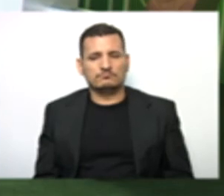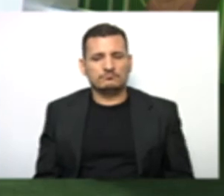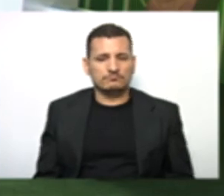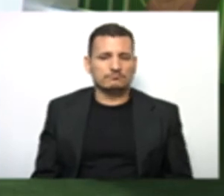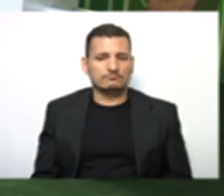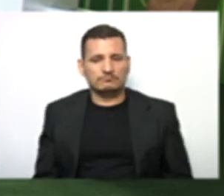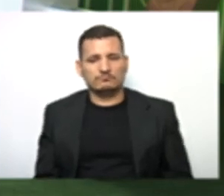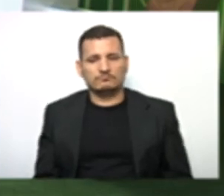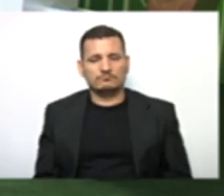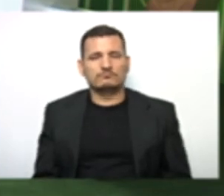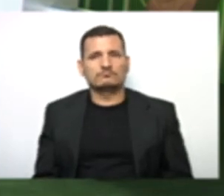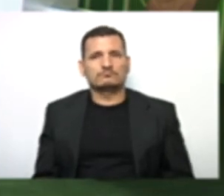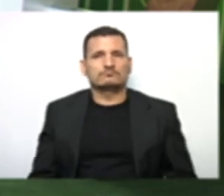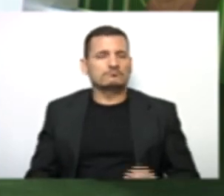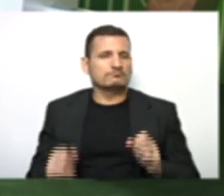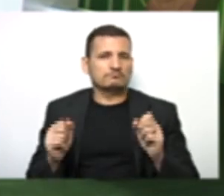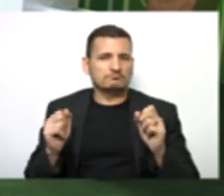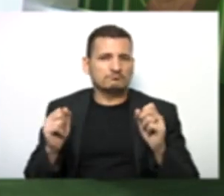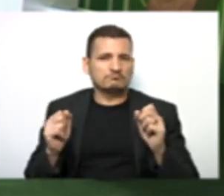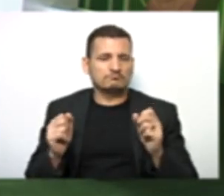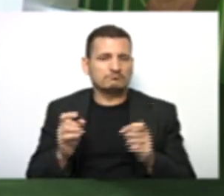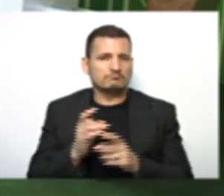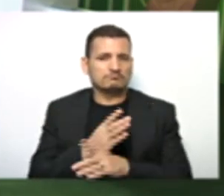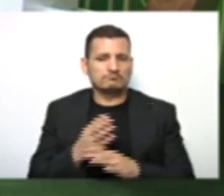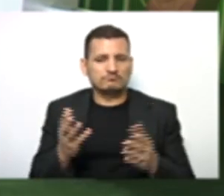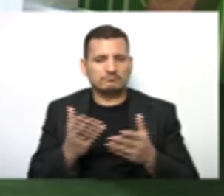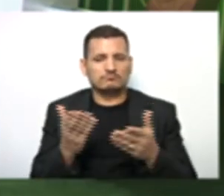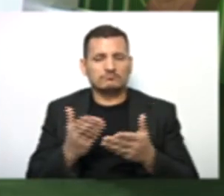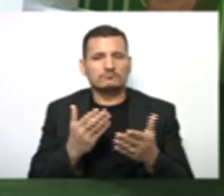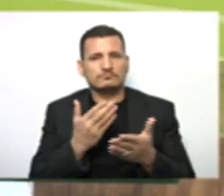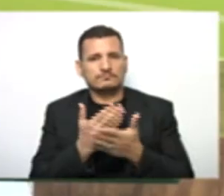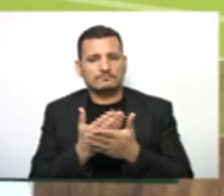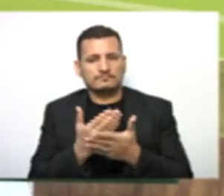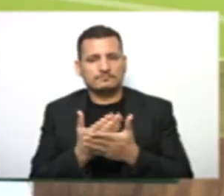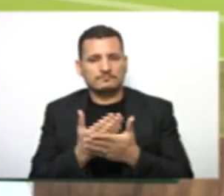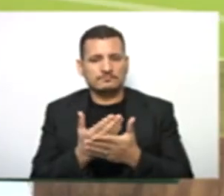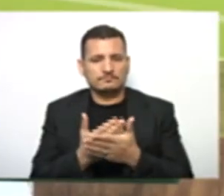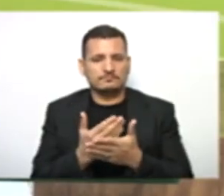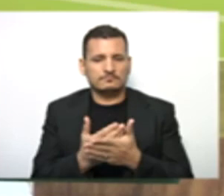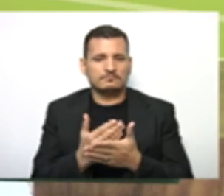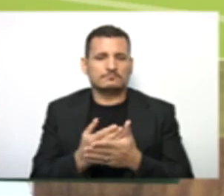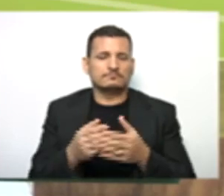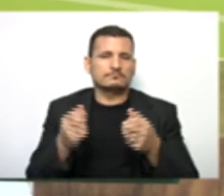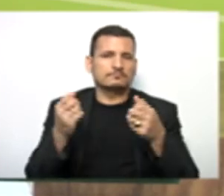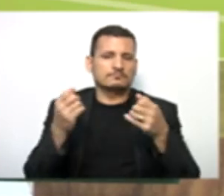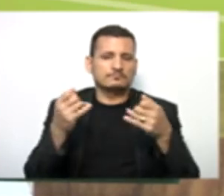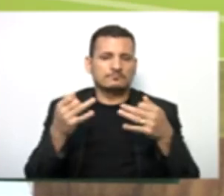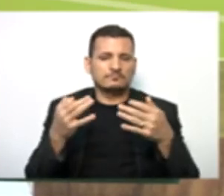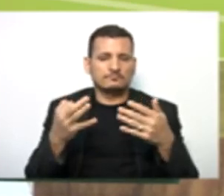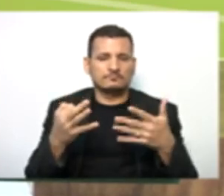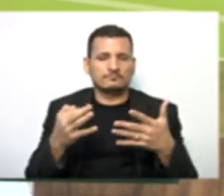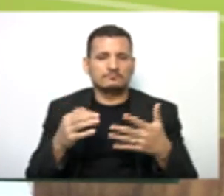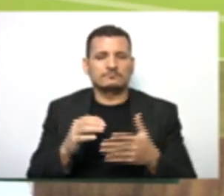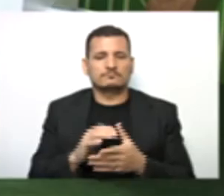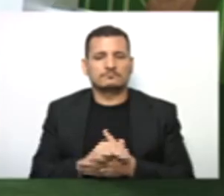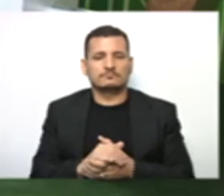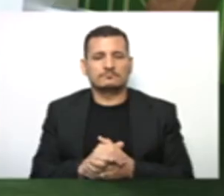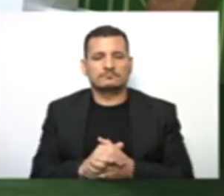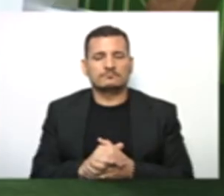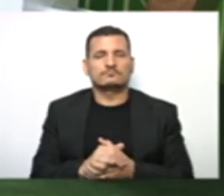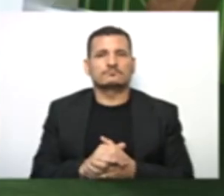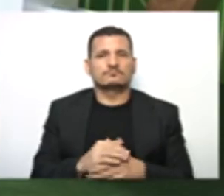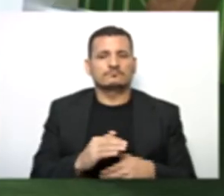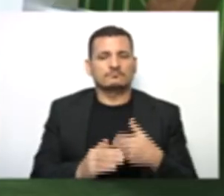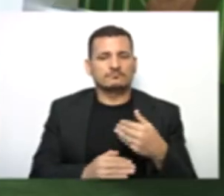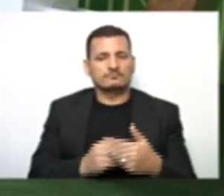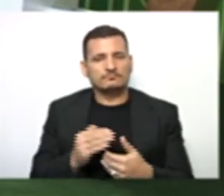gente encerra, né, a nossa terceira aula hoje, que foi falado sobre, né, o que mesmo foi falado na nossa aula de hoje? Sobre os